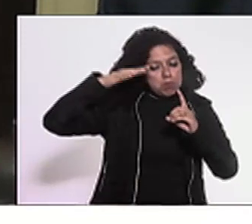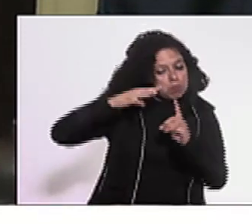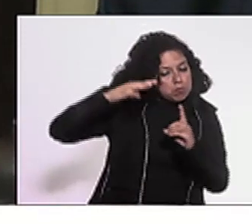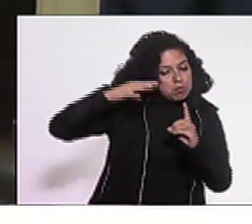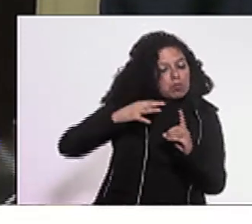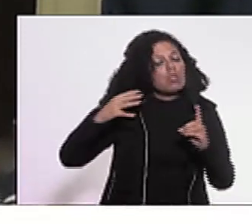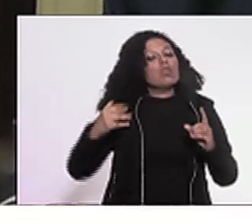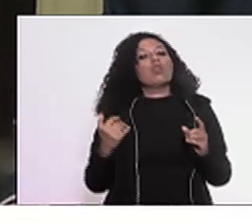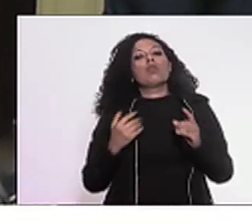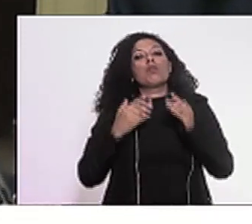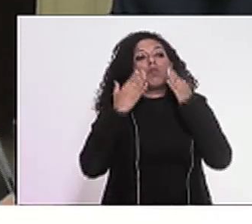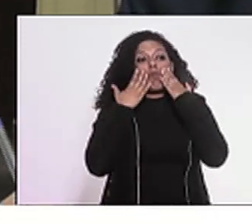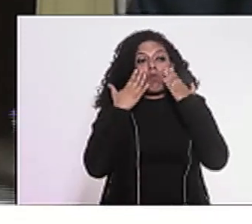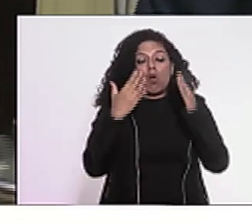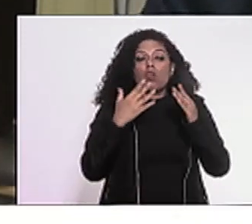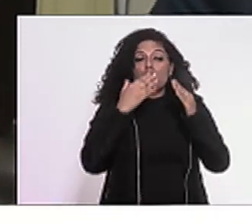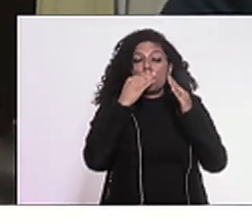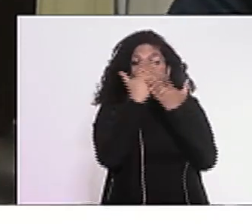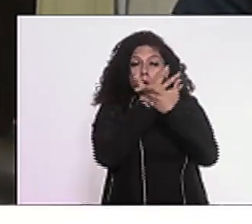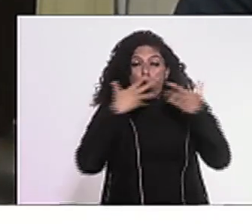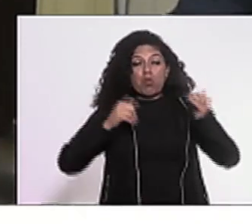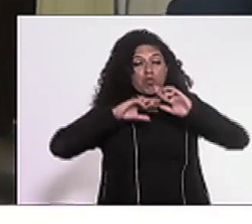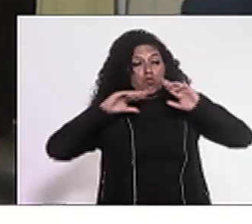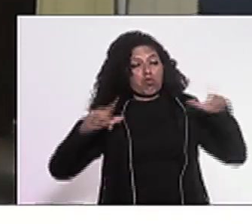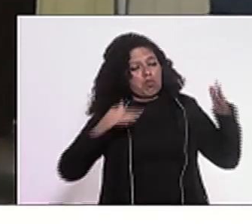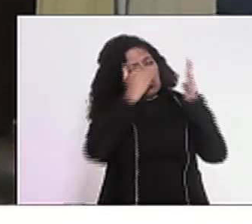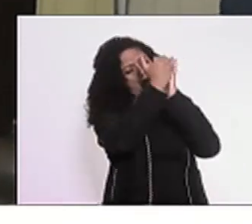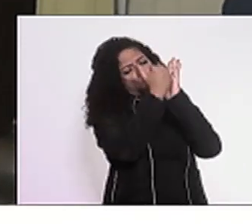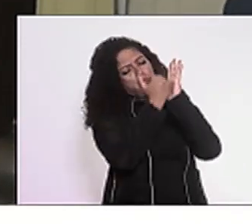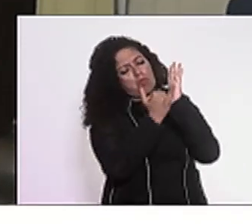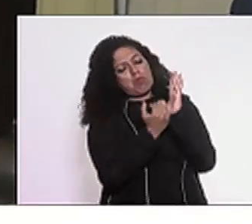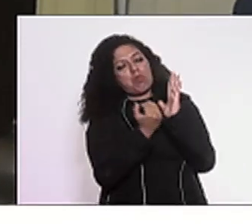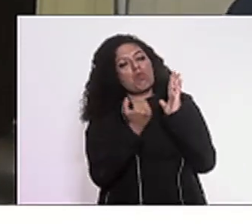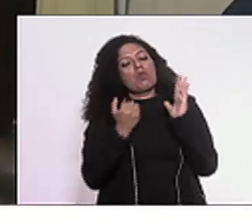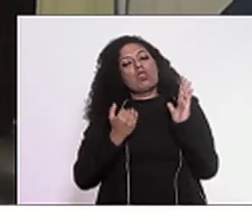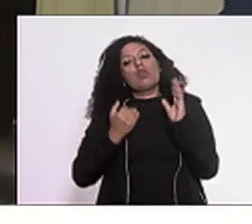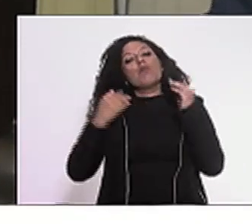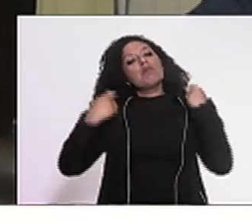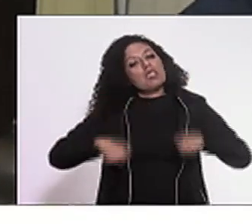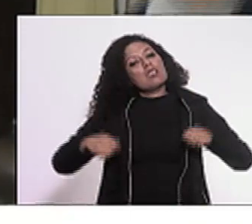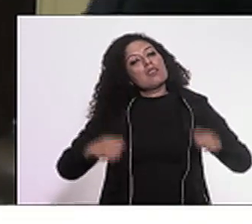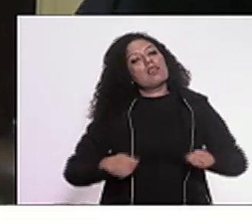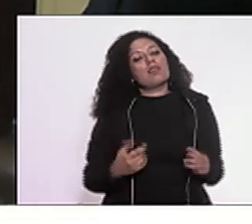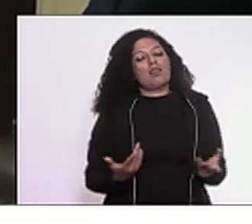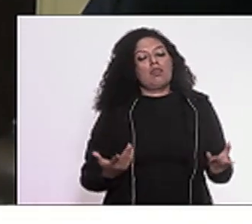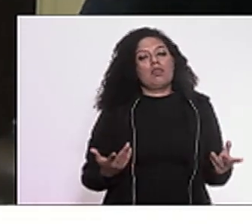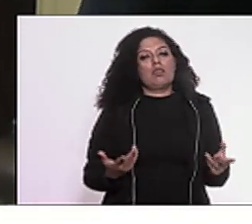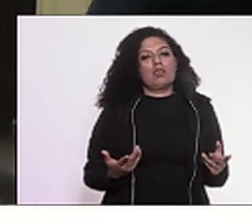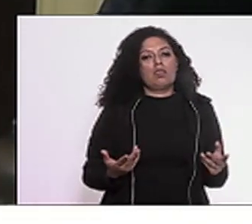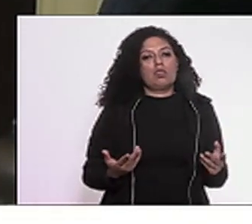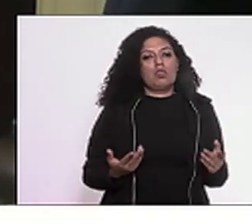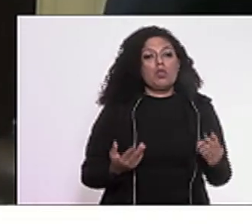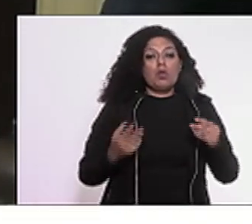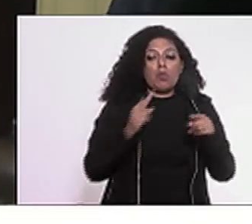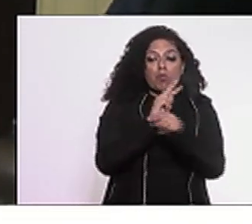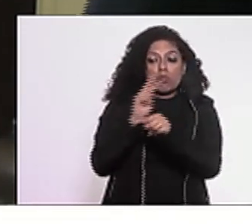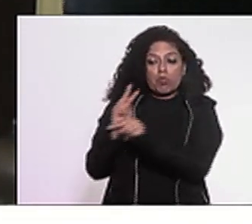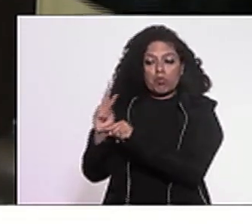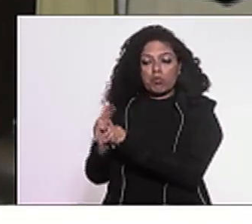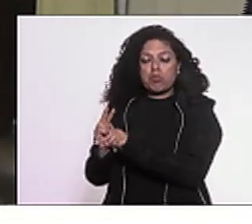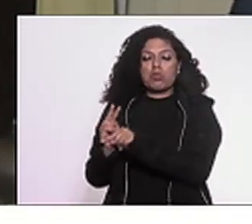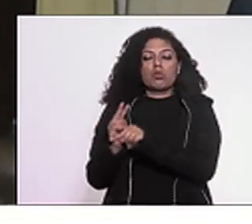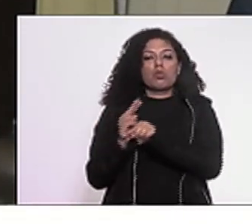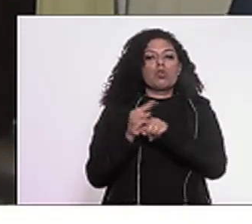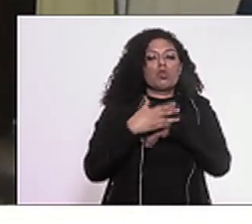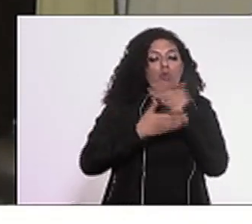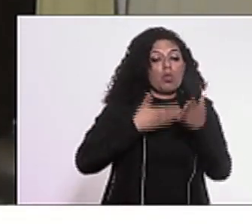trabalharmos todas essas questões, né, e trazermos soluções práticas e proteção ao servidor público que